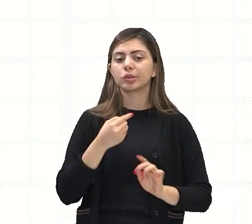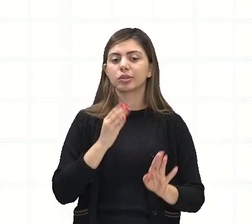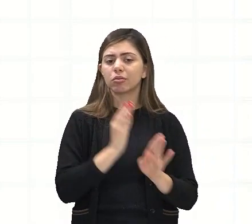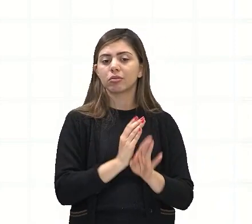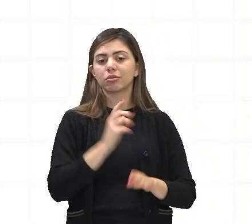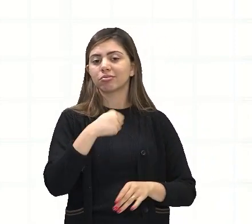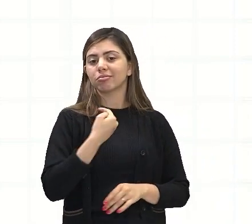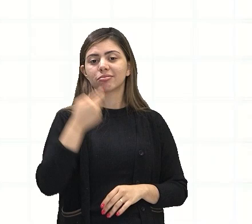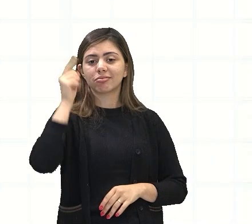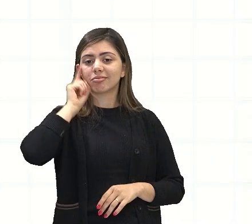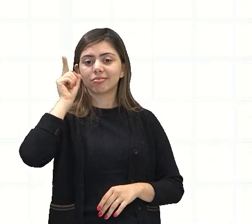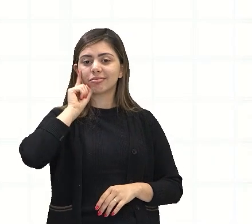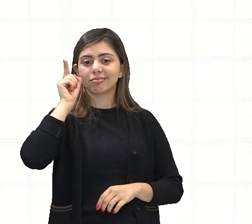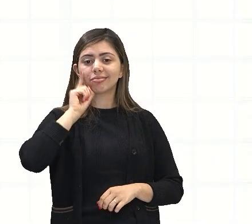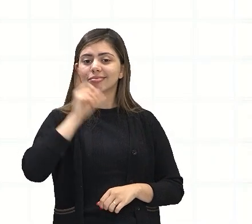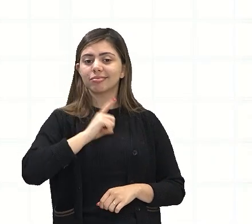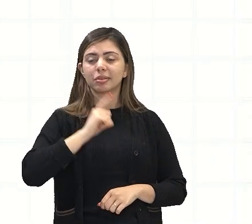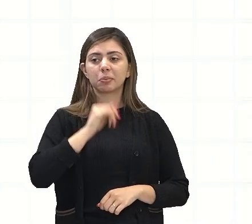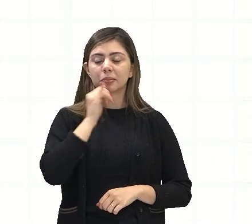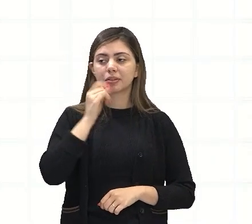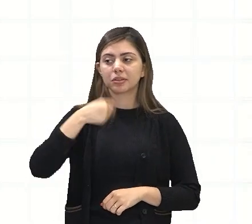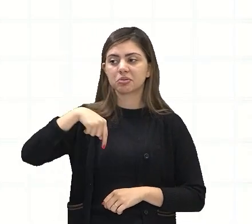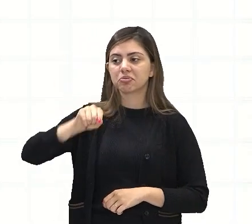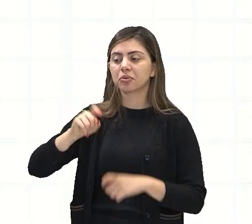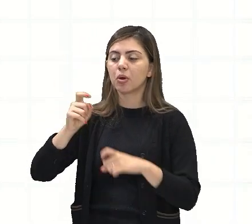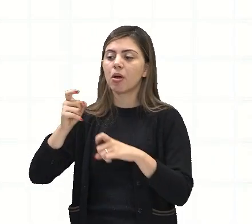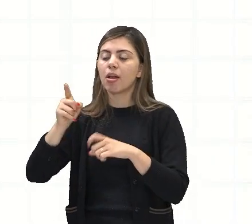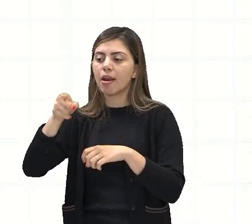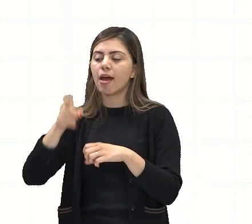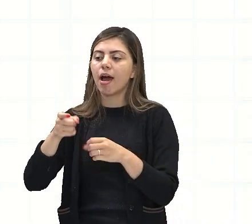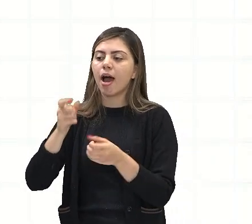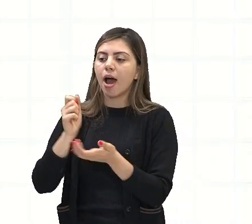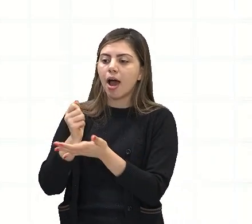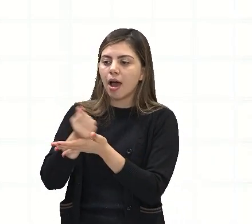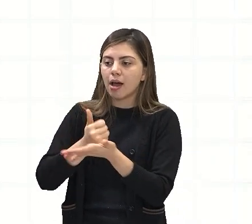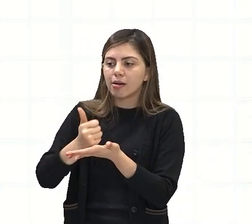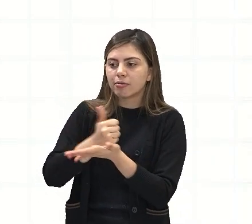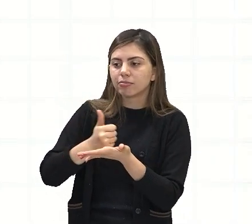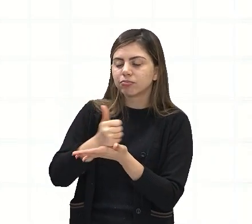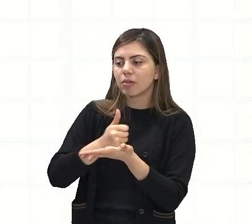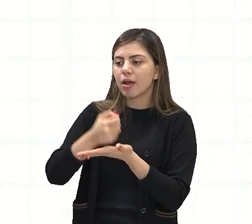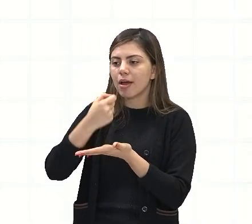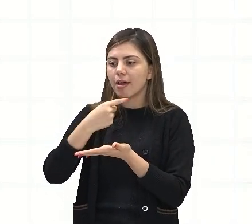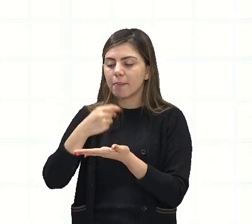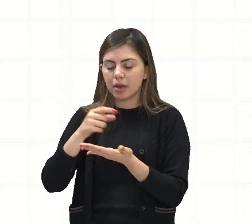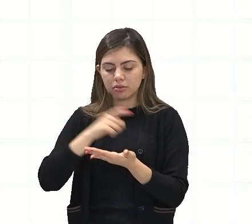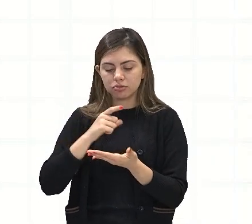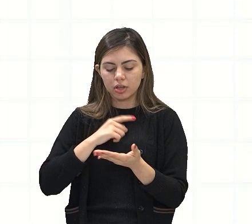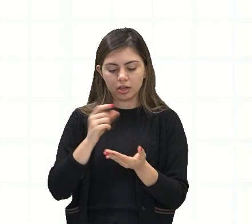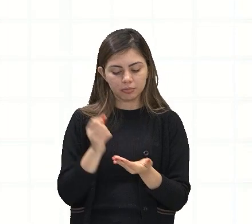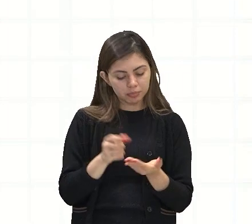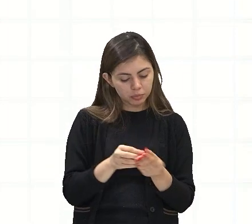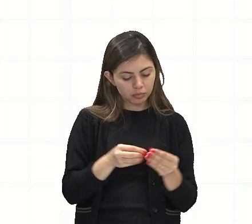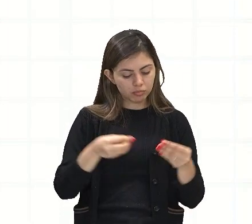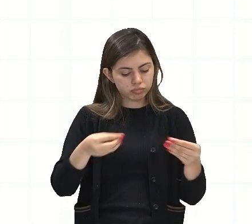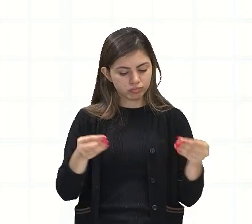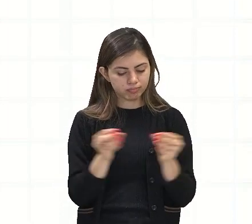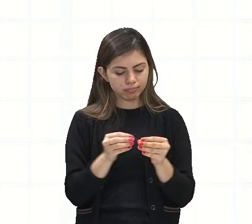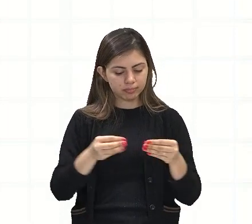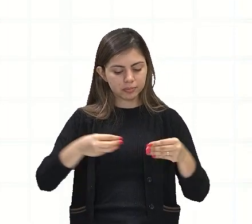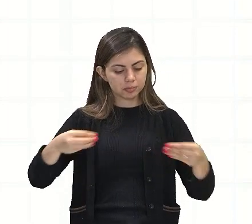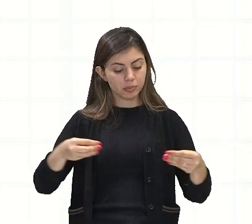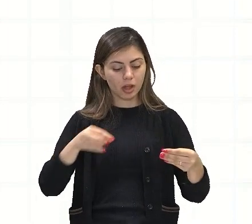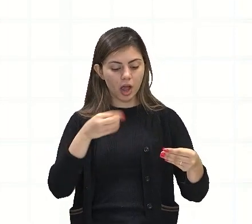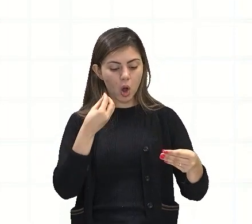a dia, né? Quando eu vou à farmácia e eu compro um remédio, vem a bula, né? A bula, instruindo,